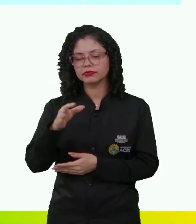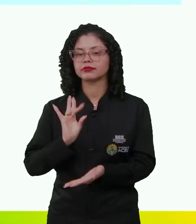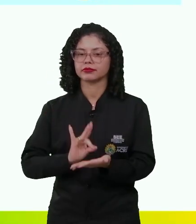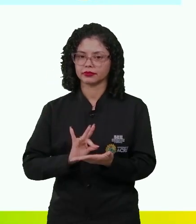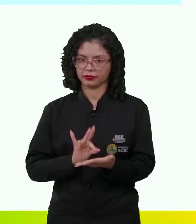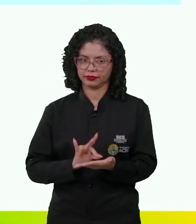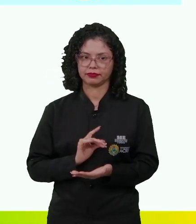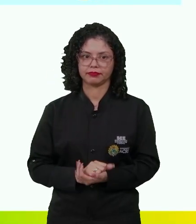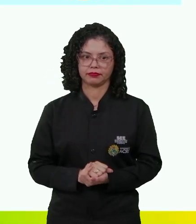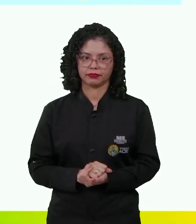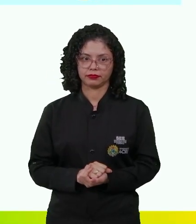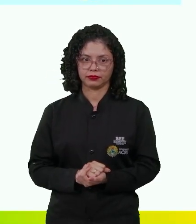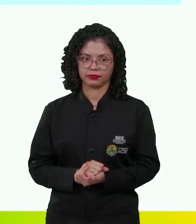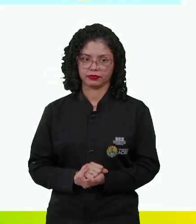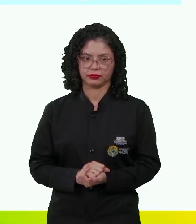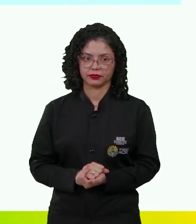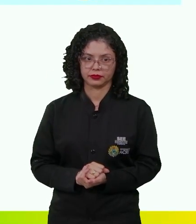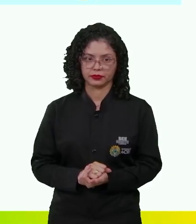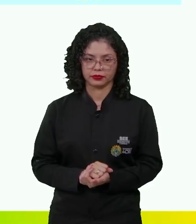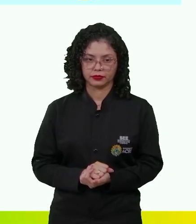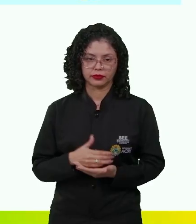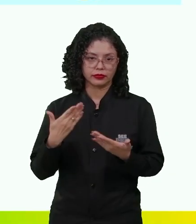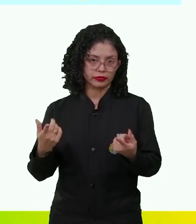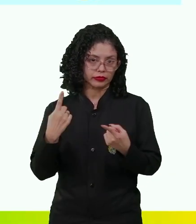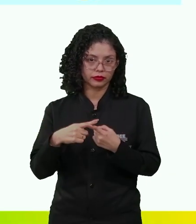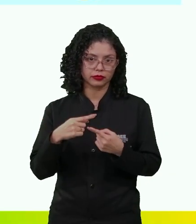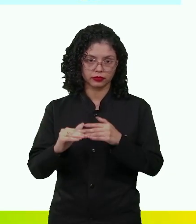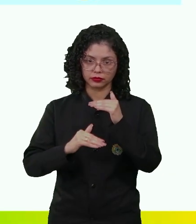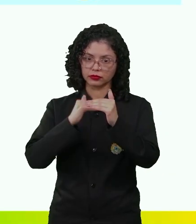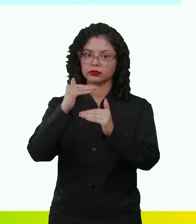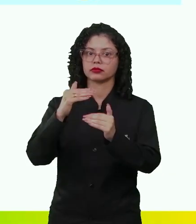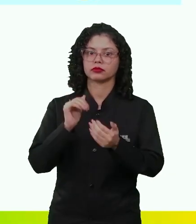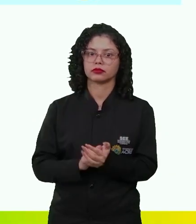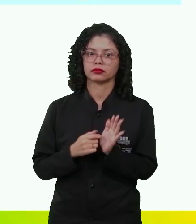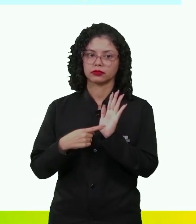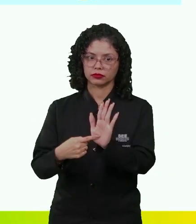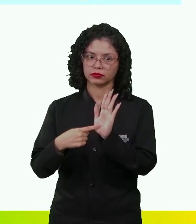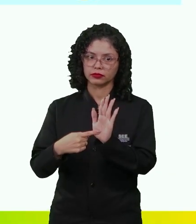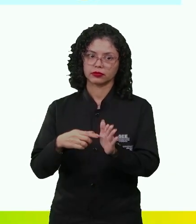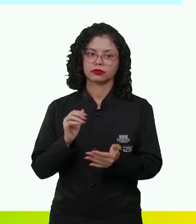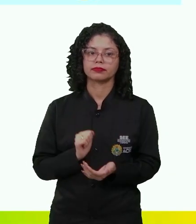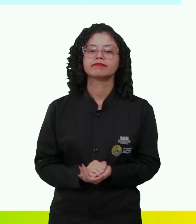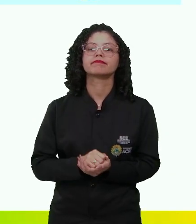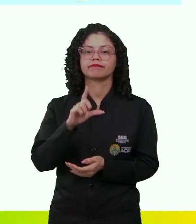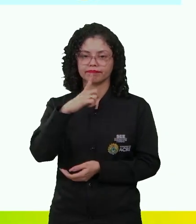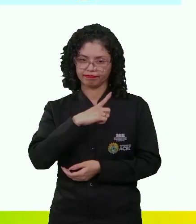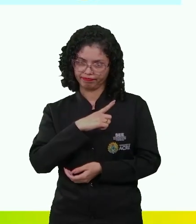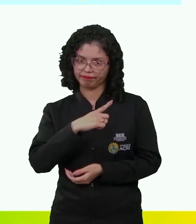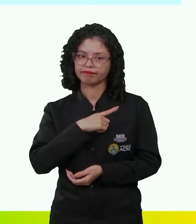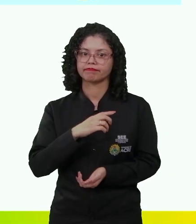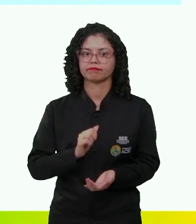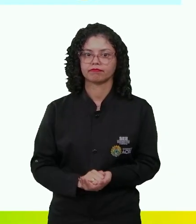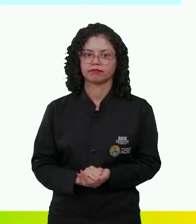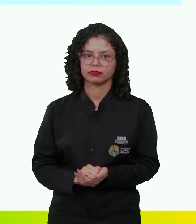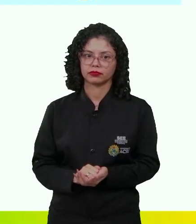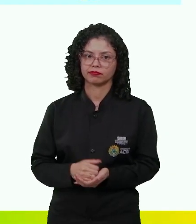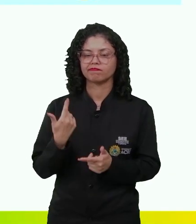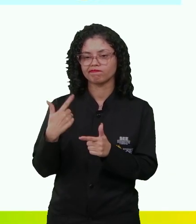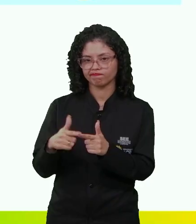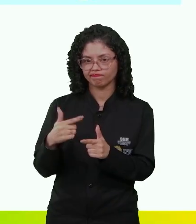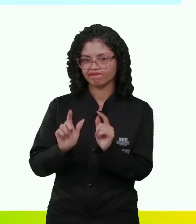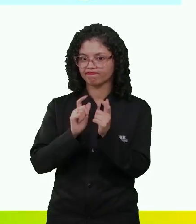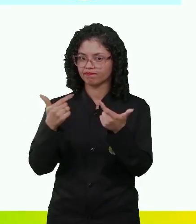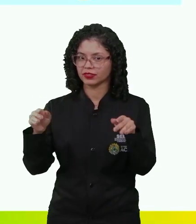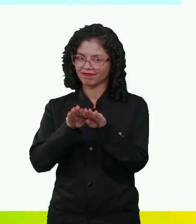está correta a nossa afirmativa, porque os países subdesenvolvidos, eles têm esse déficit de